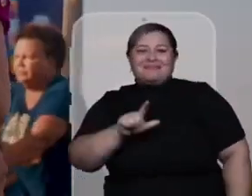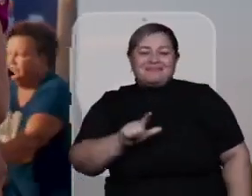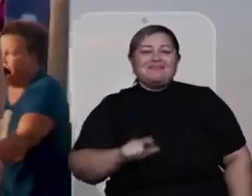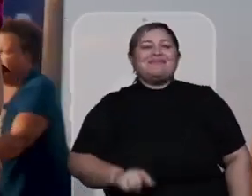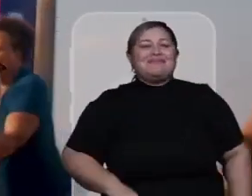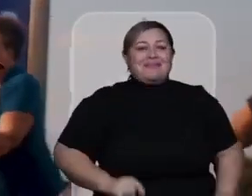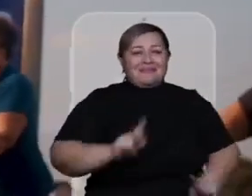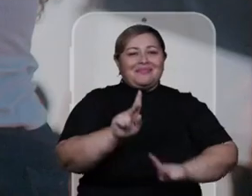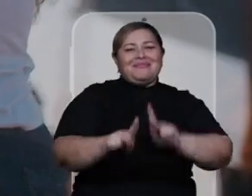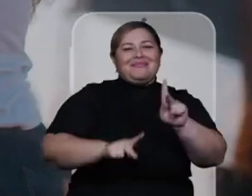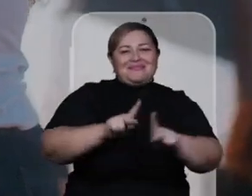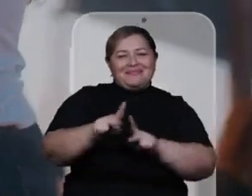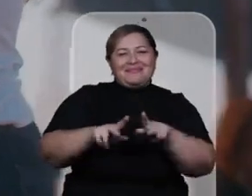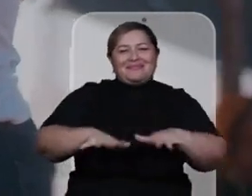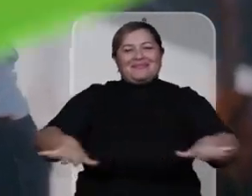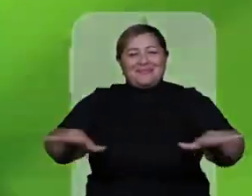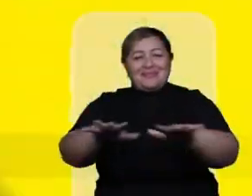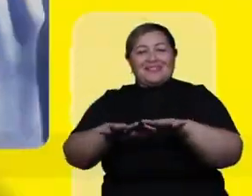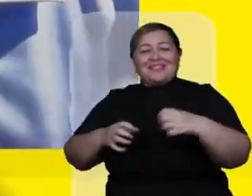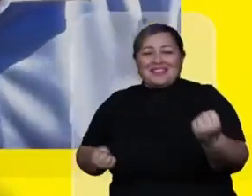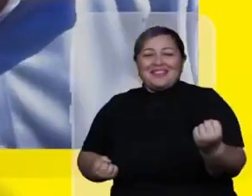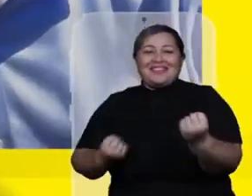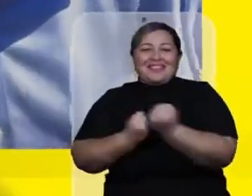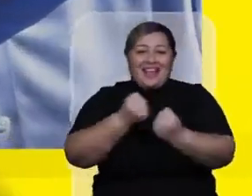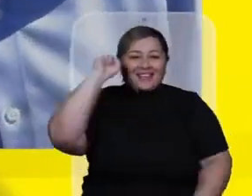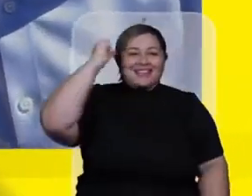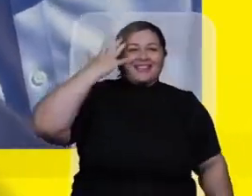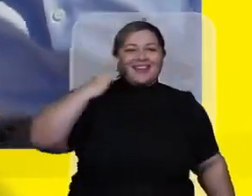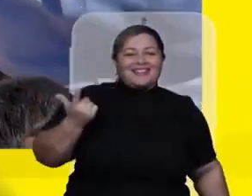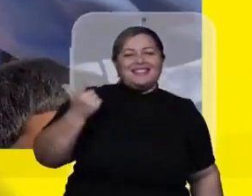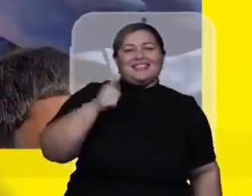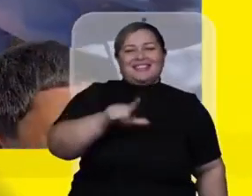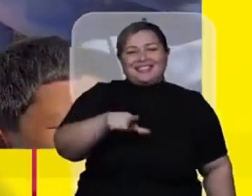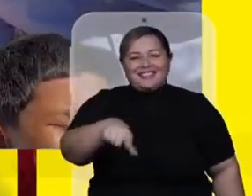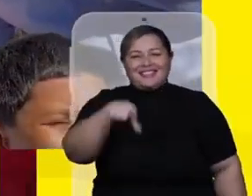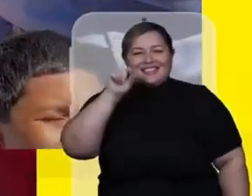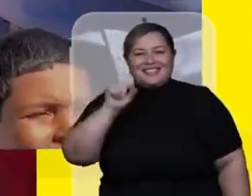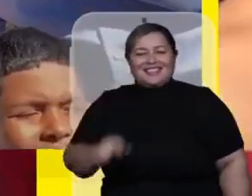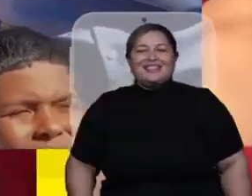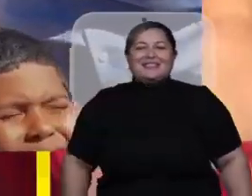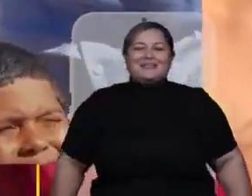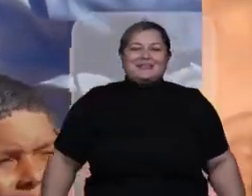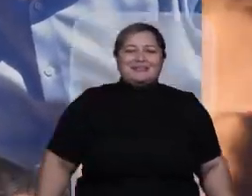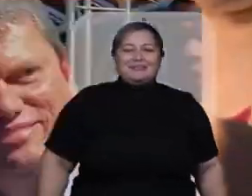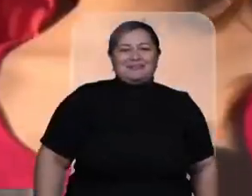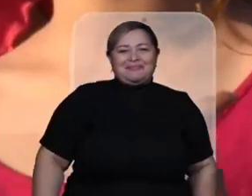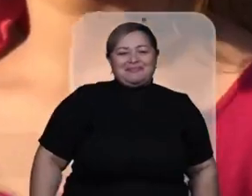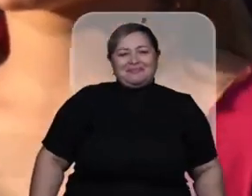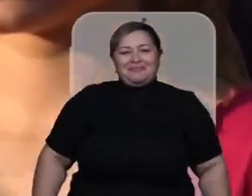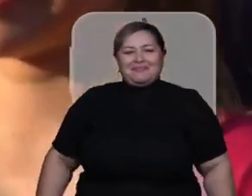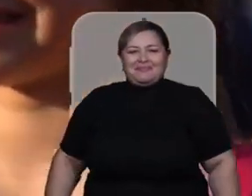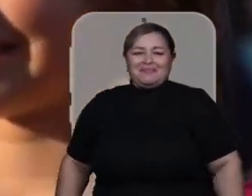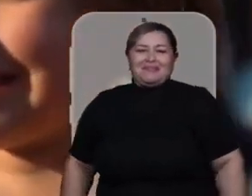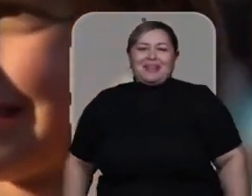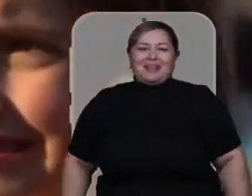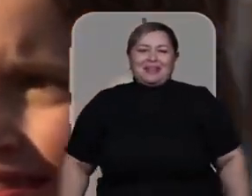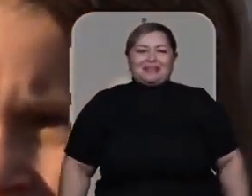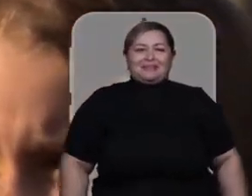de novo, tá do lado do povo. É Suelen de novo,